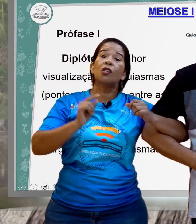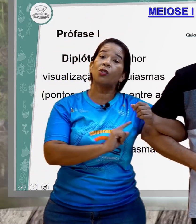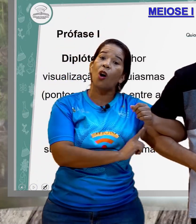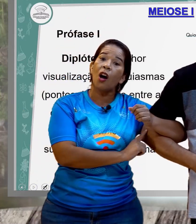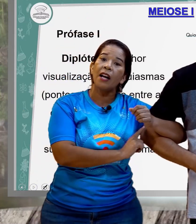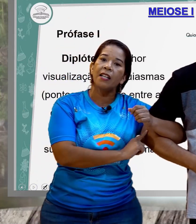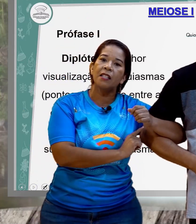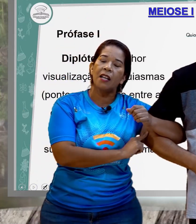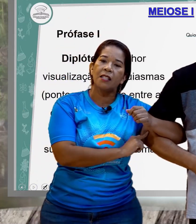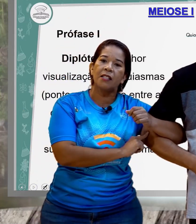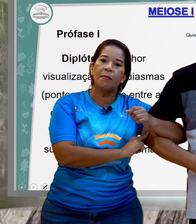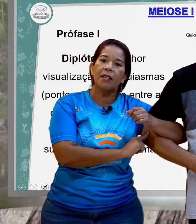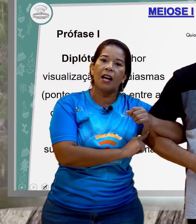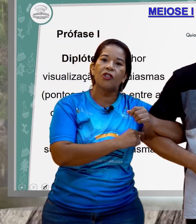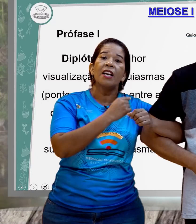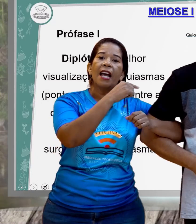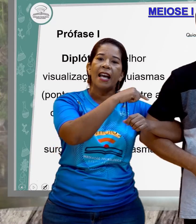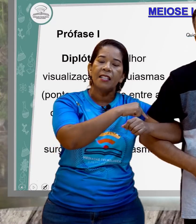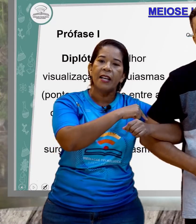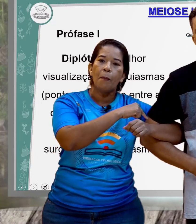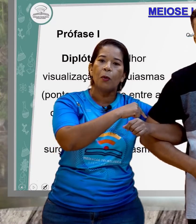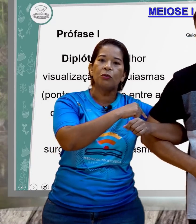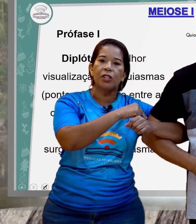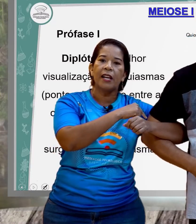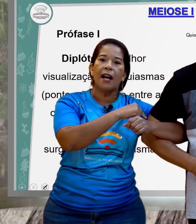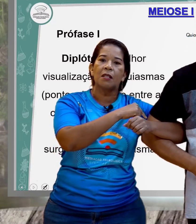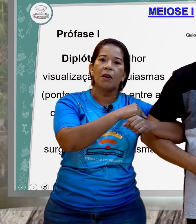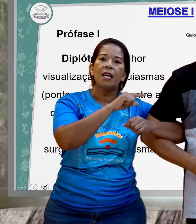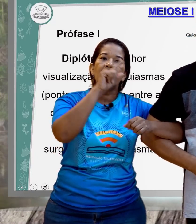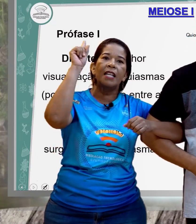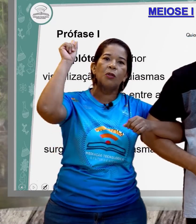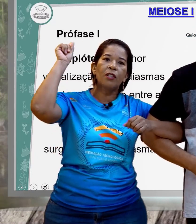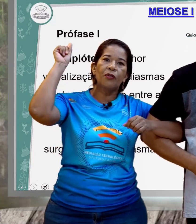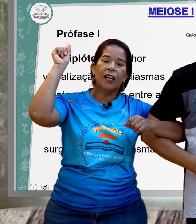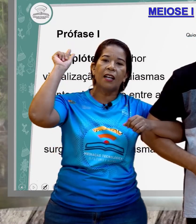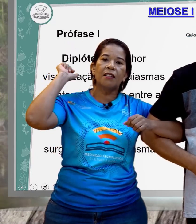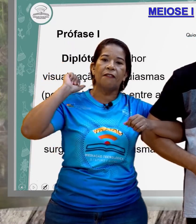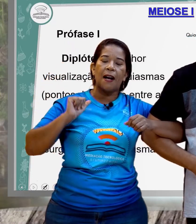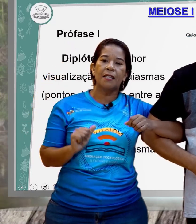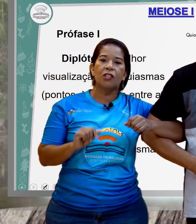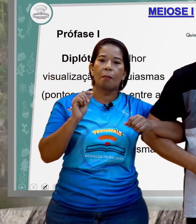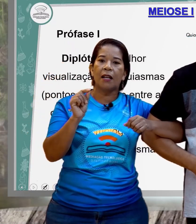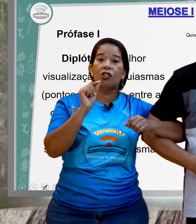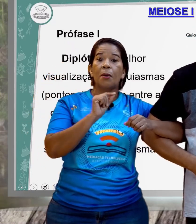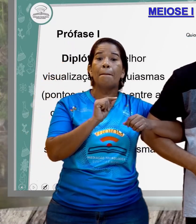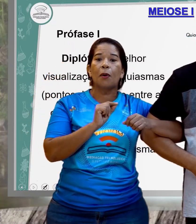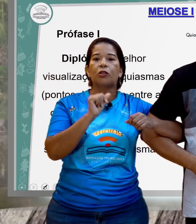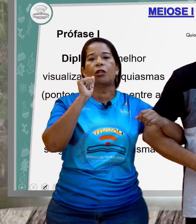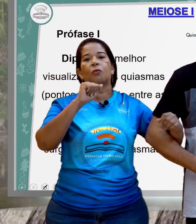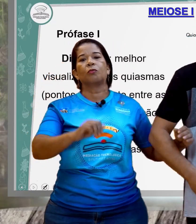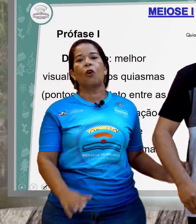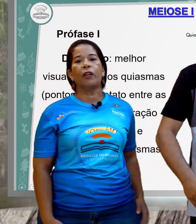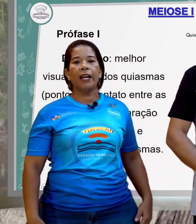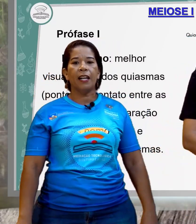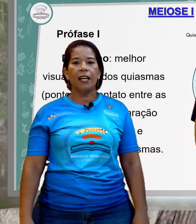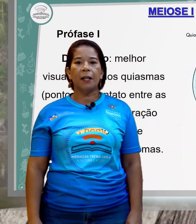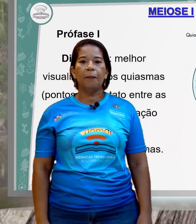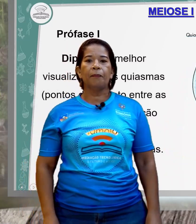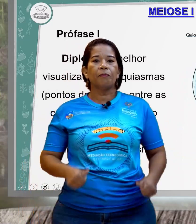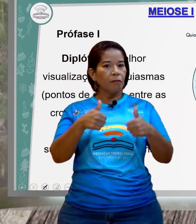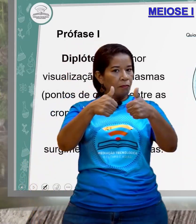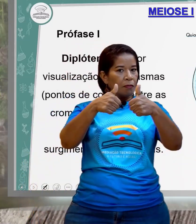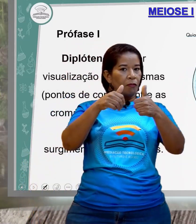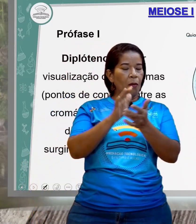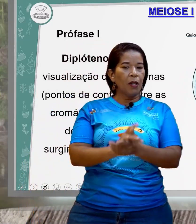nada. Só essa extremidade. Esse é o ponto de quiasma. E isso é identificado na fase chamada de diplóteno. Tá ok, galera?